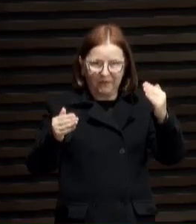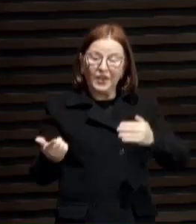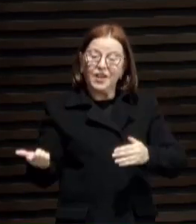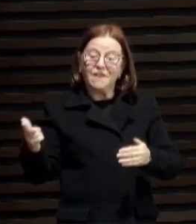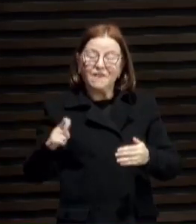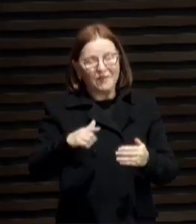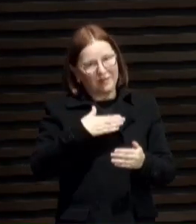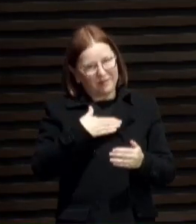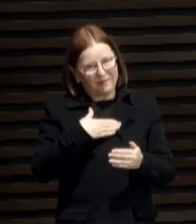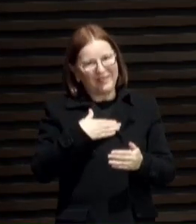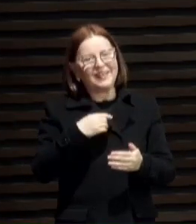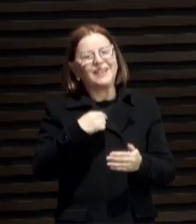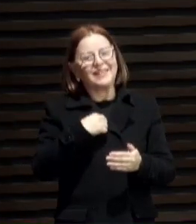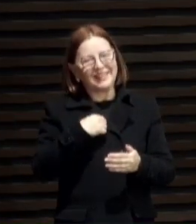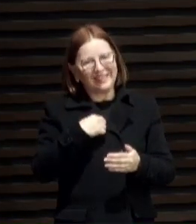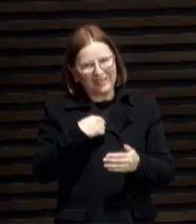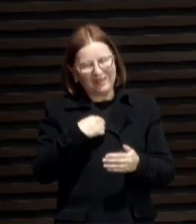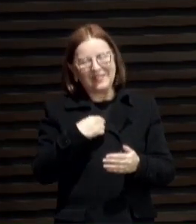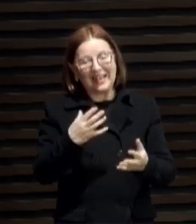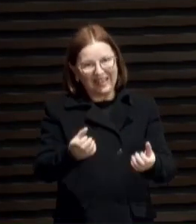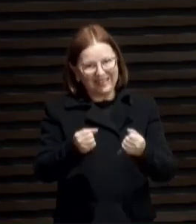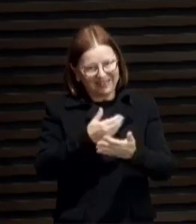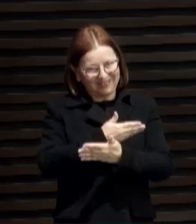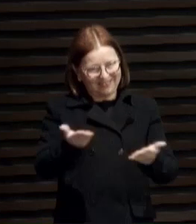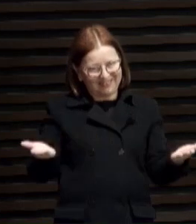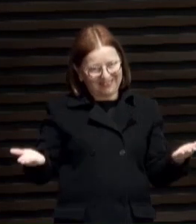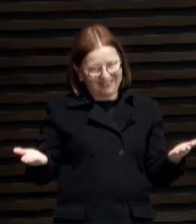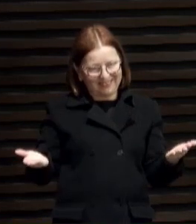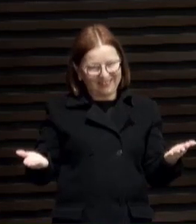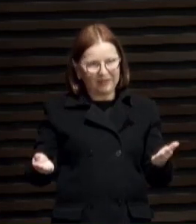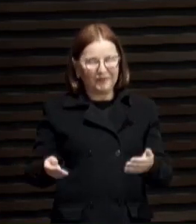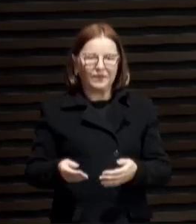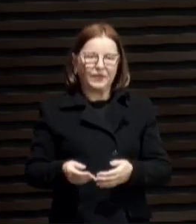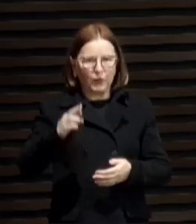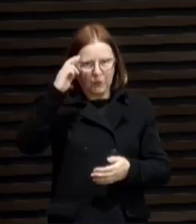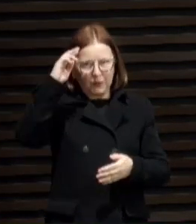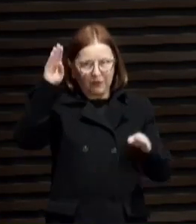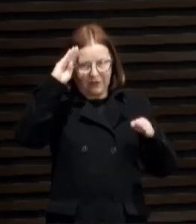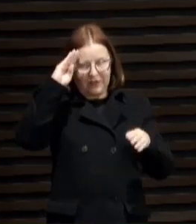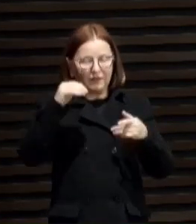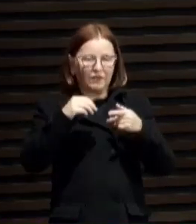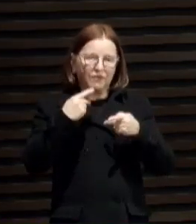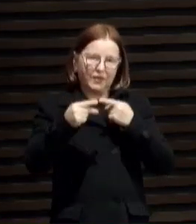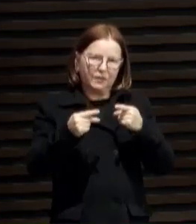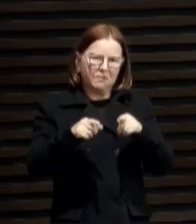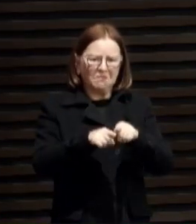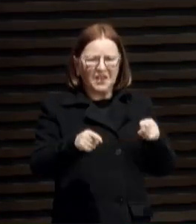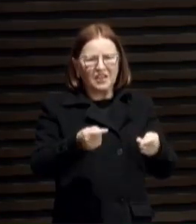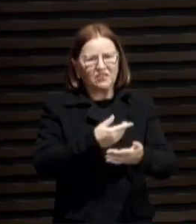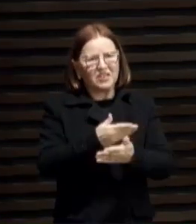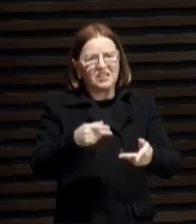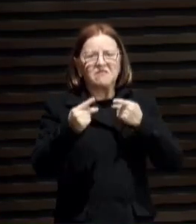para vós, diz o Senhor dos exércitos. Mas vós dizeis, em que havemos